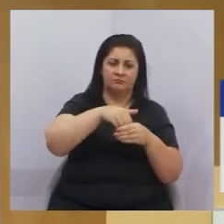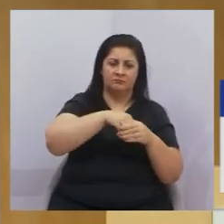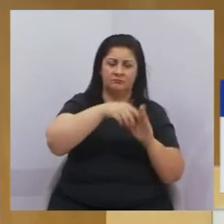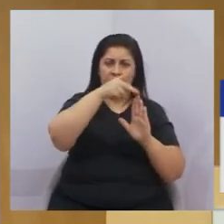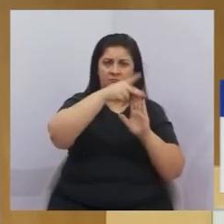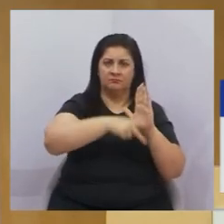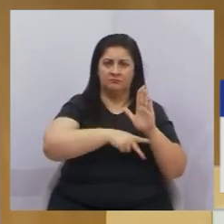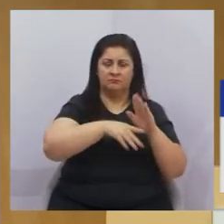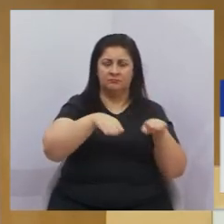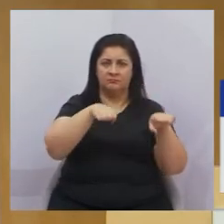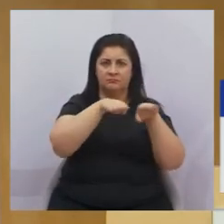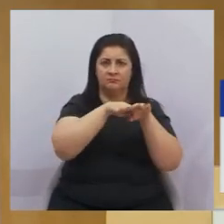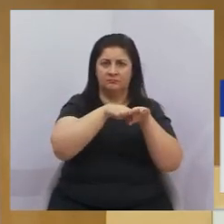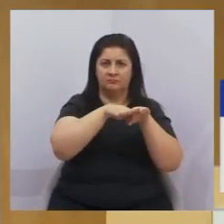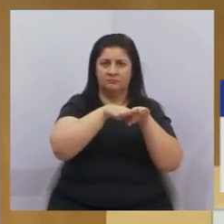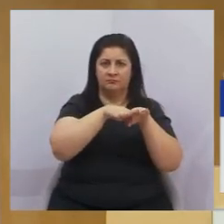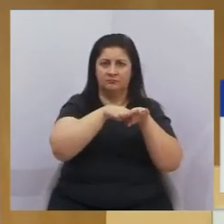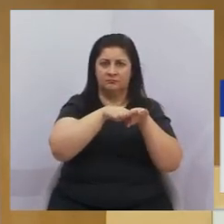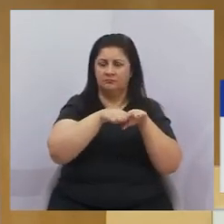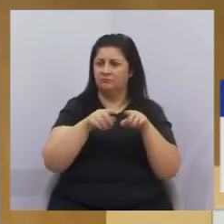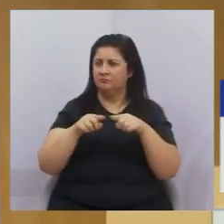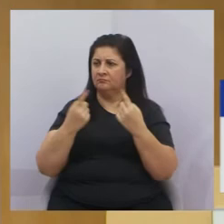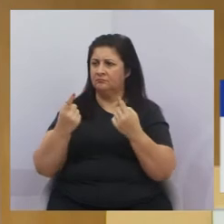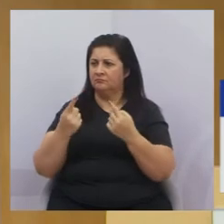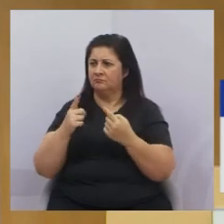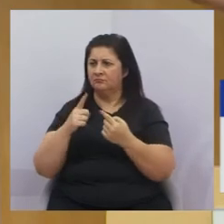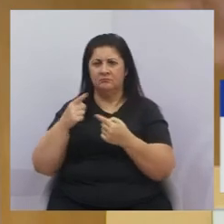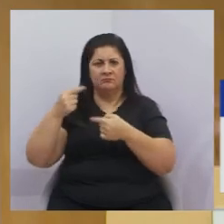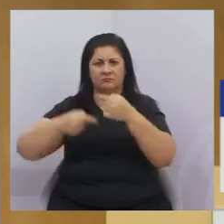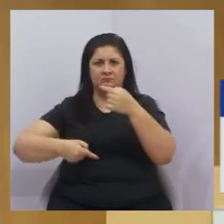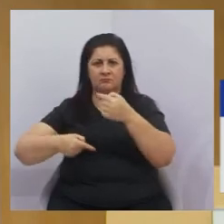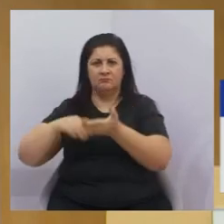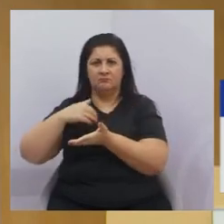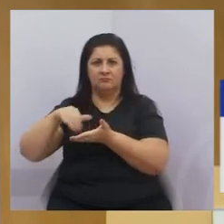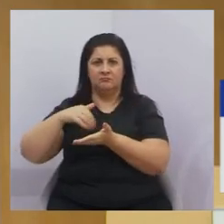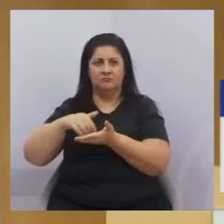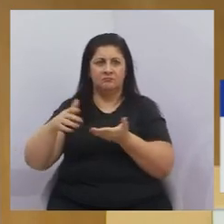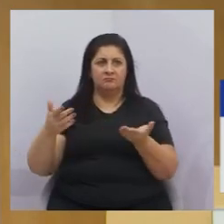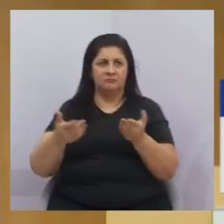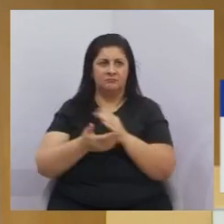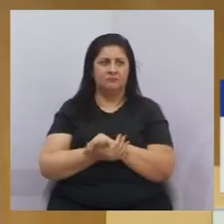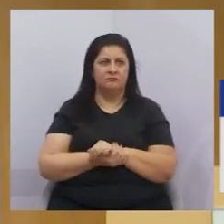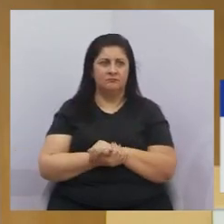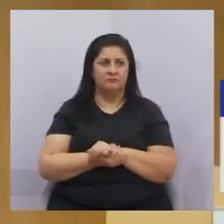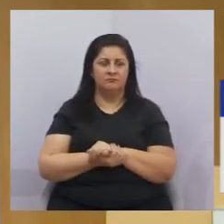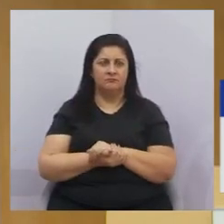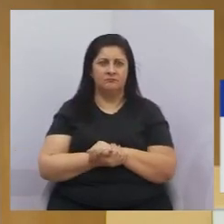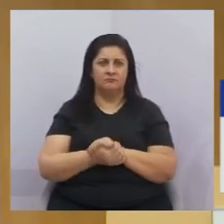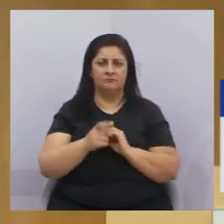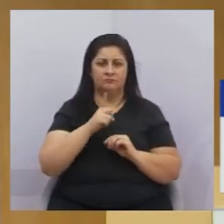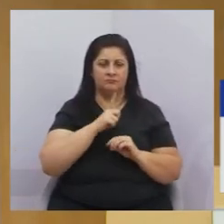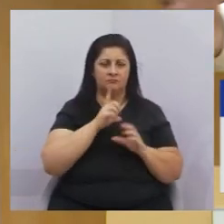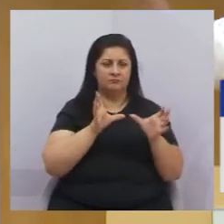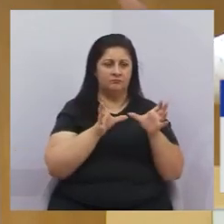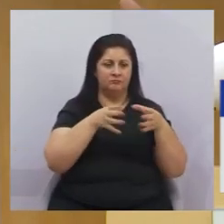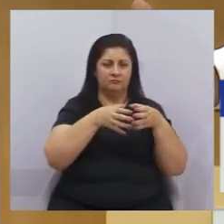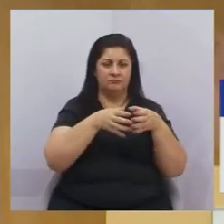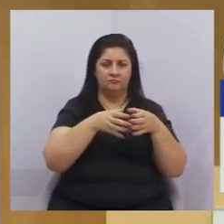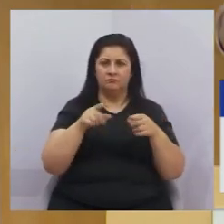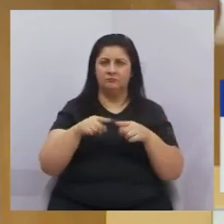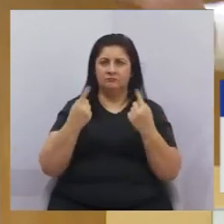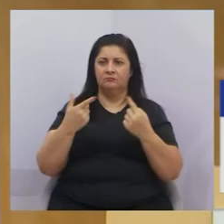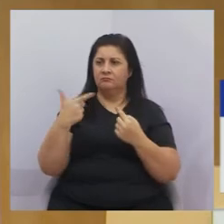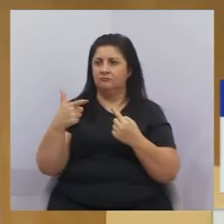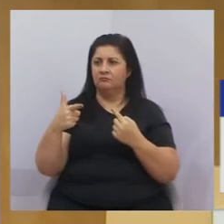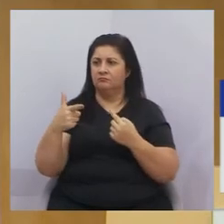da igualdade racial e não votar na secretaria, de nada adianta. Você vai ter o conselho, mas não vai